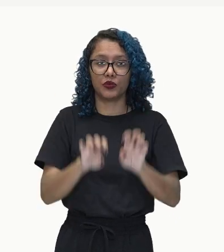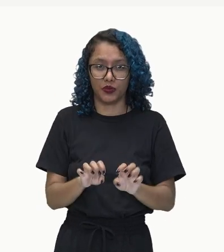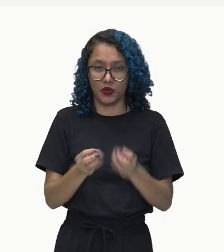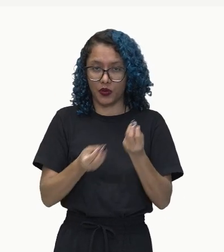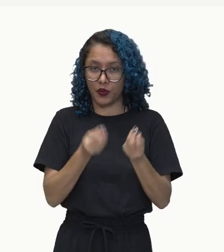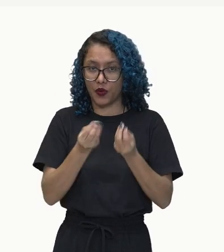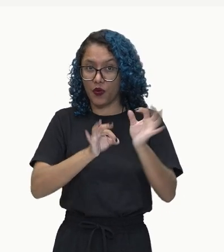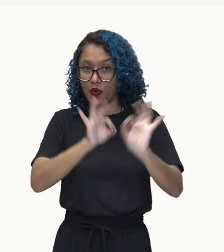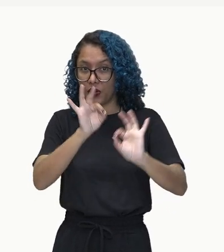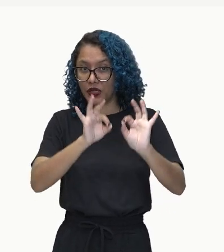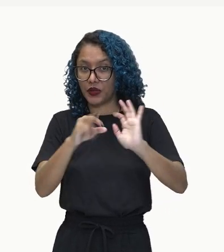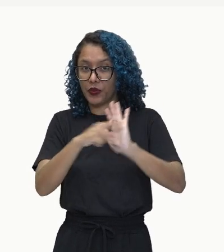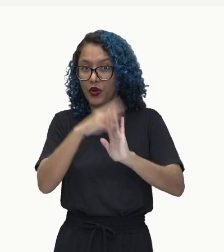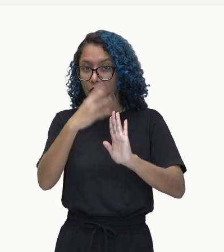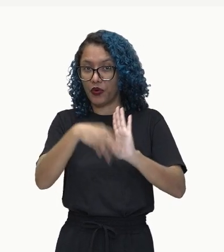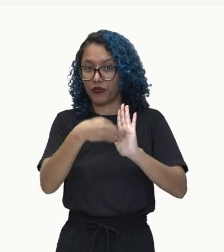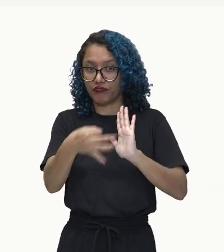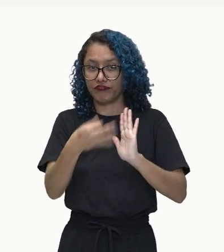lá.